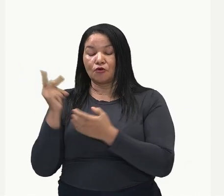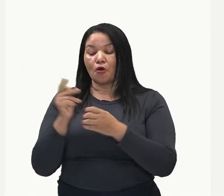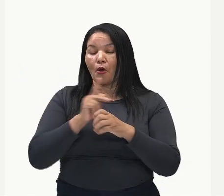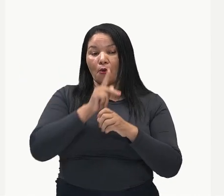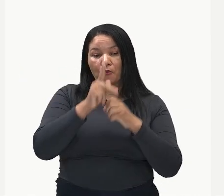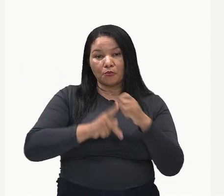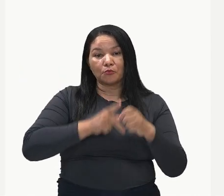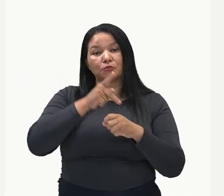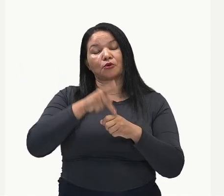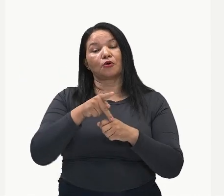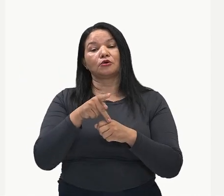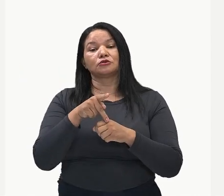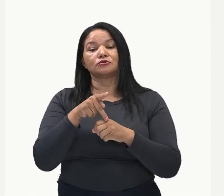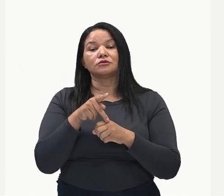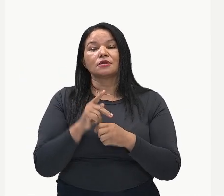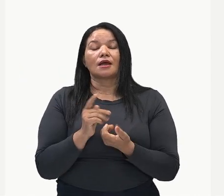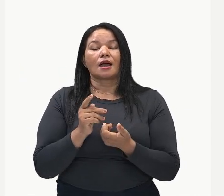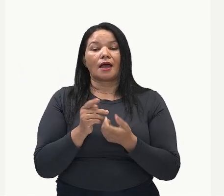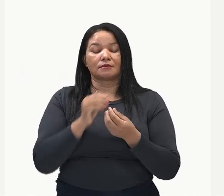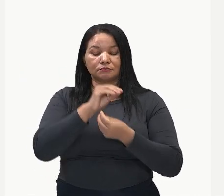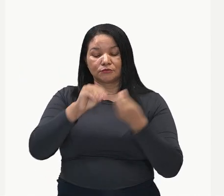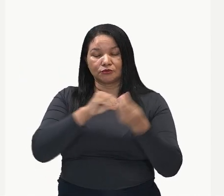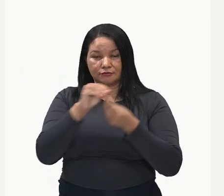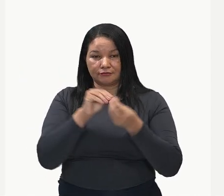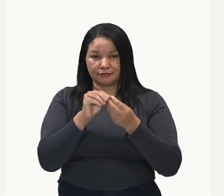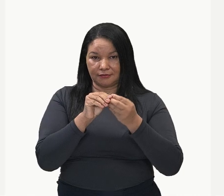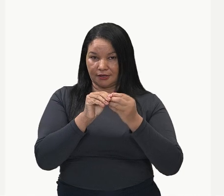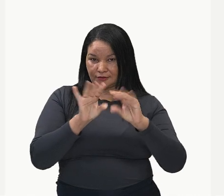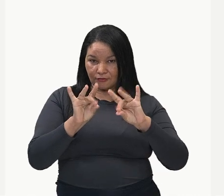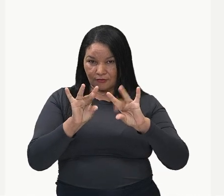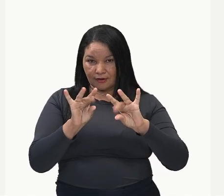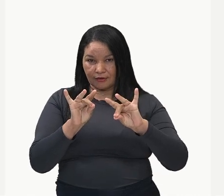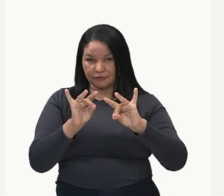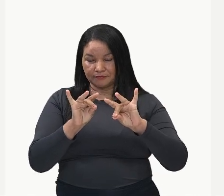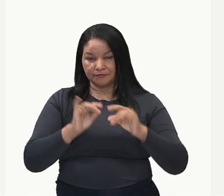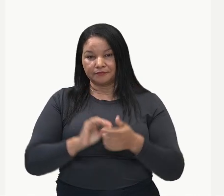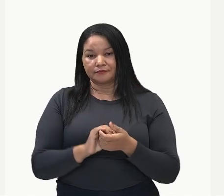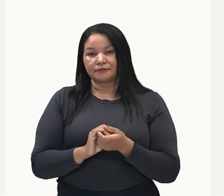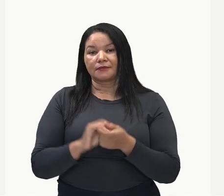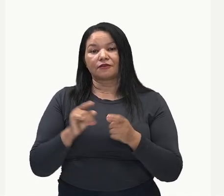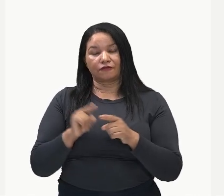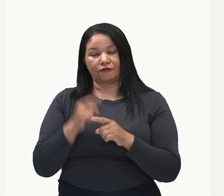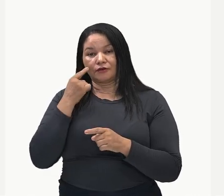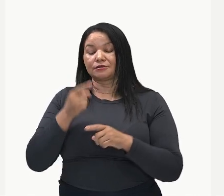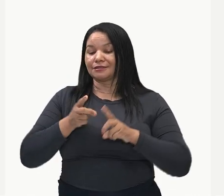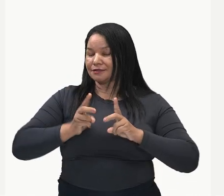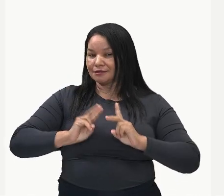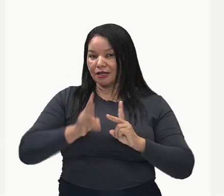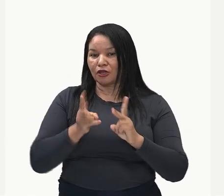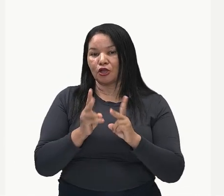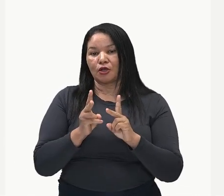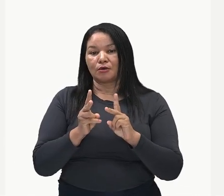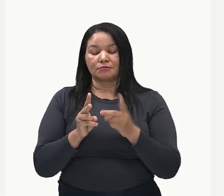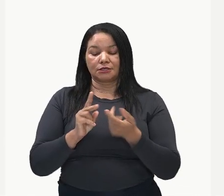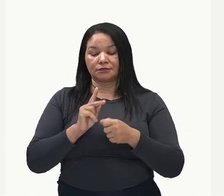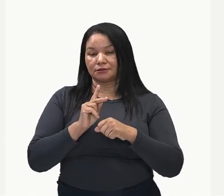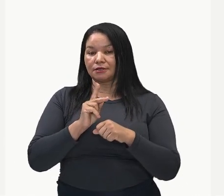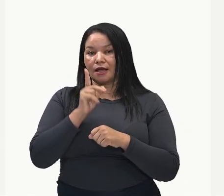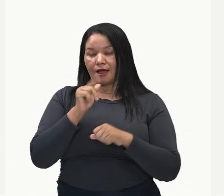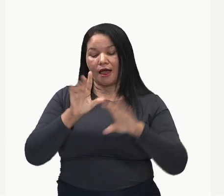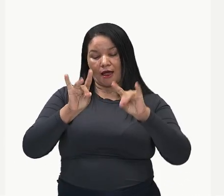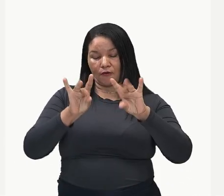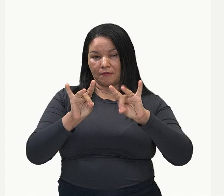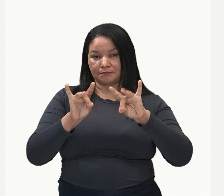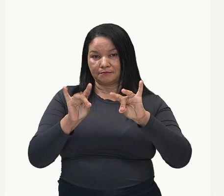numa solução aquosa, tá bom? E água, tá bom? Sempre vai haver a liberação de água. Por